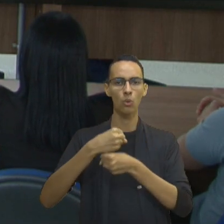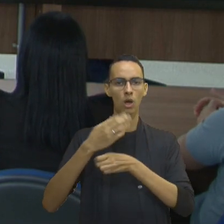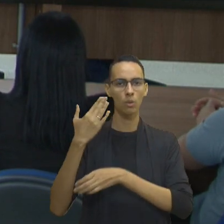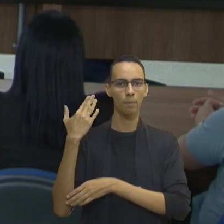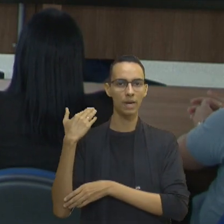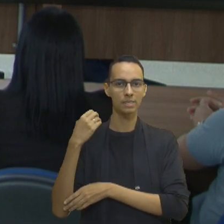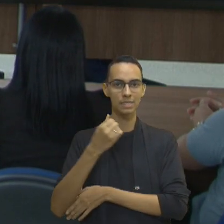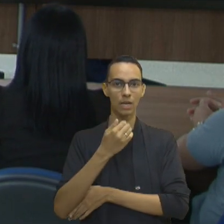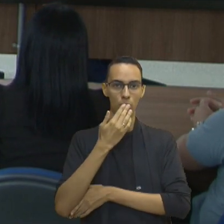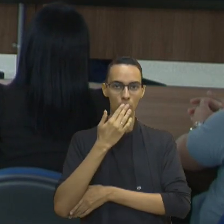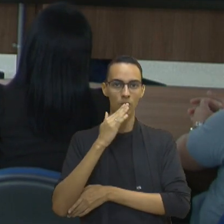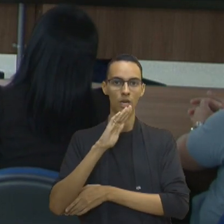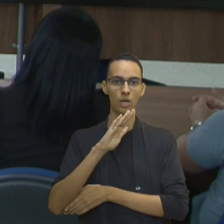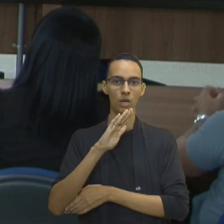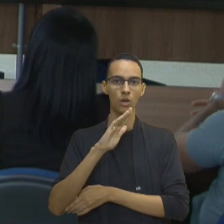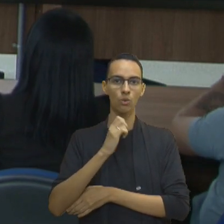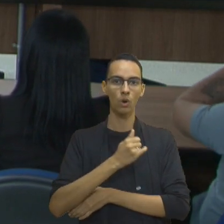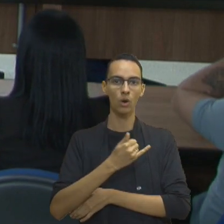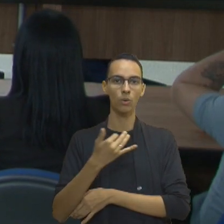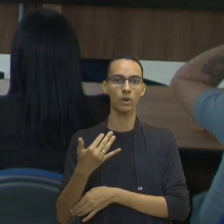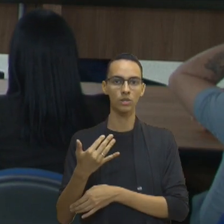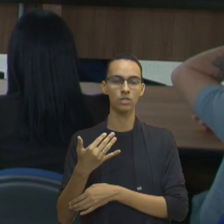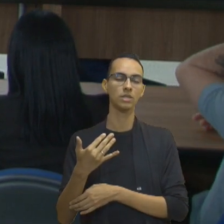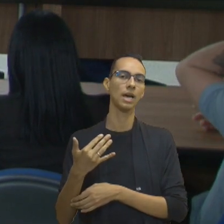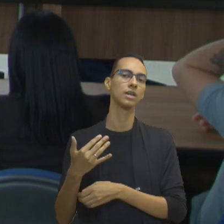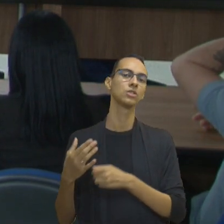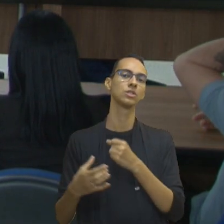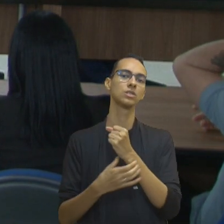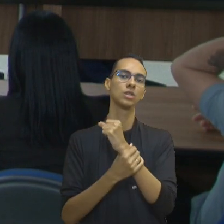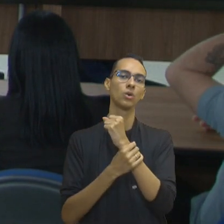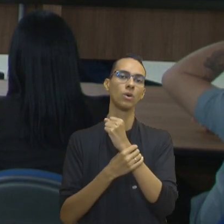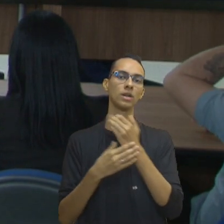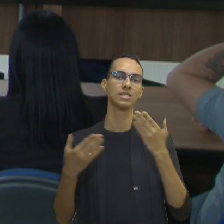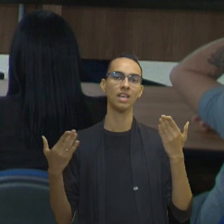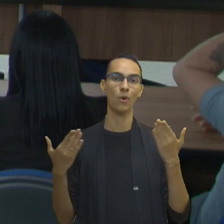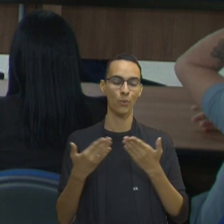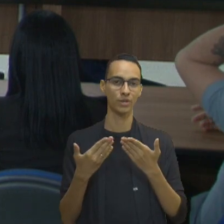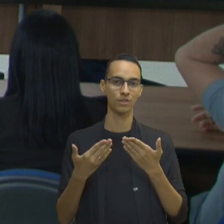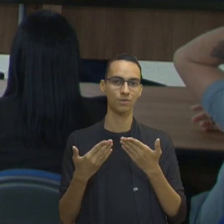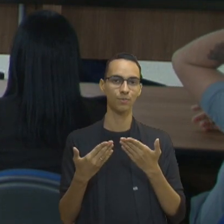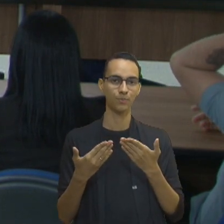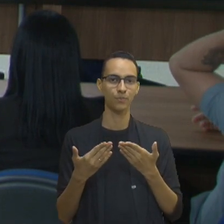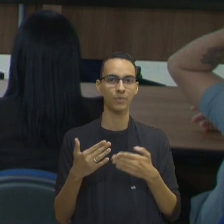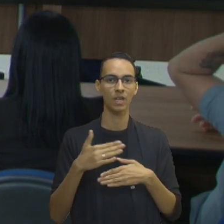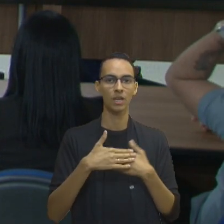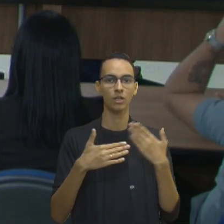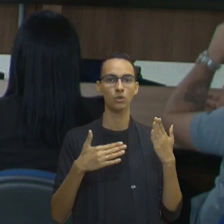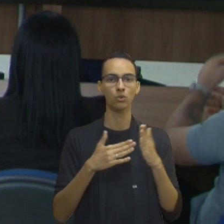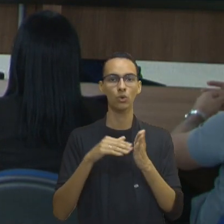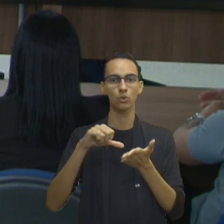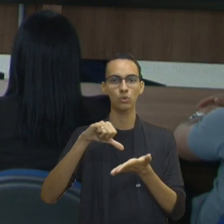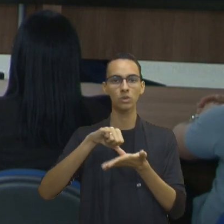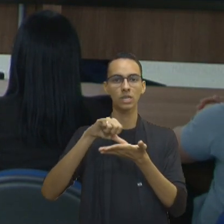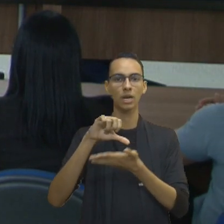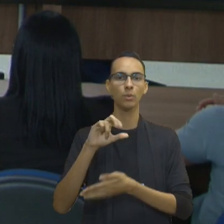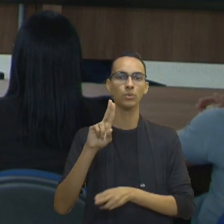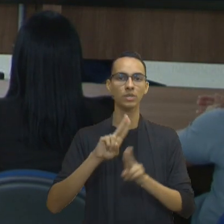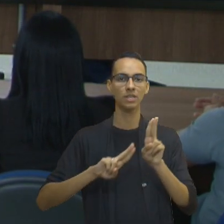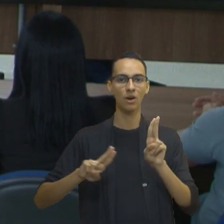qual a quantidade de seguranças institucionais hoje, em todos os campos da UF, por favor.